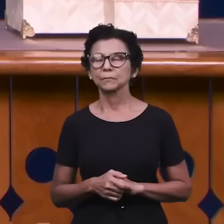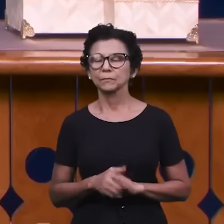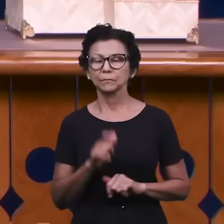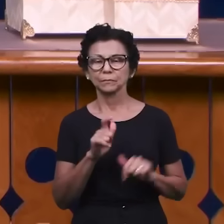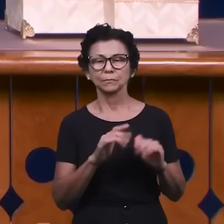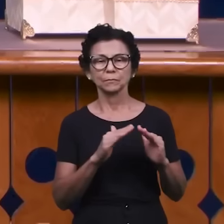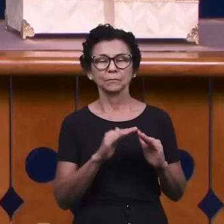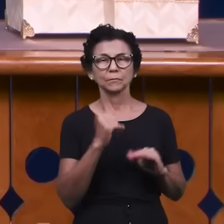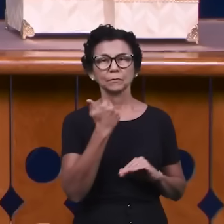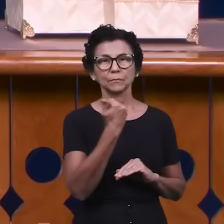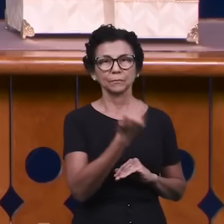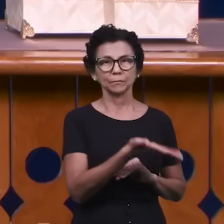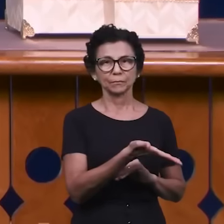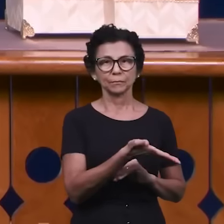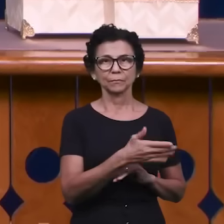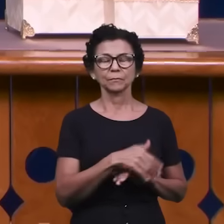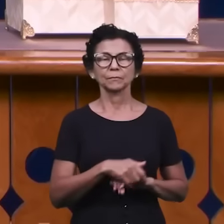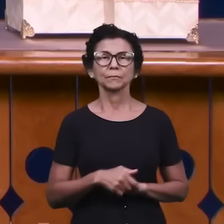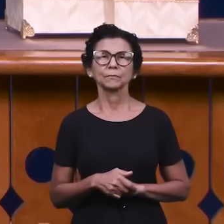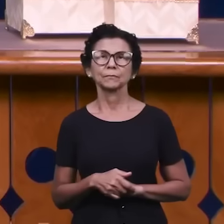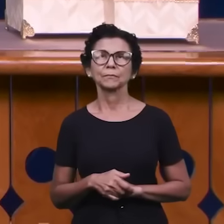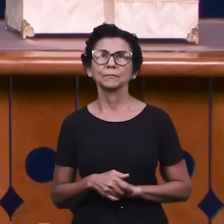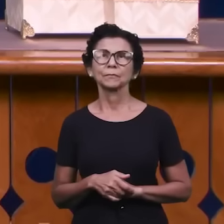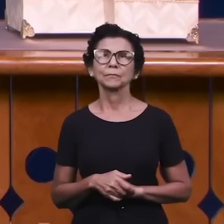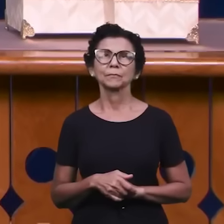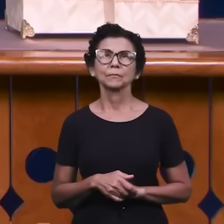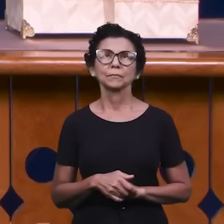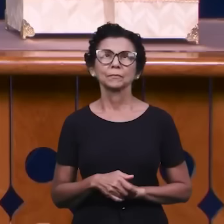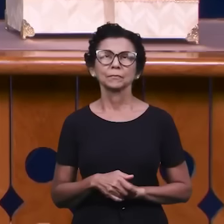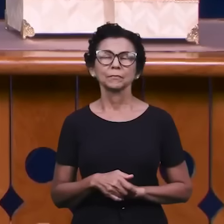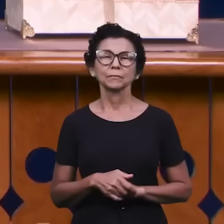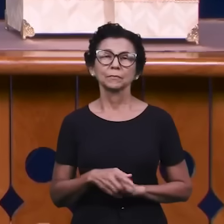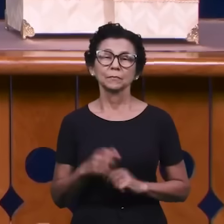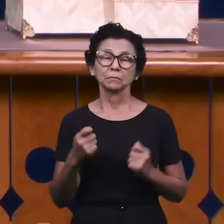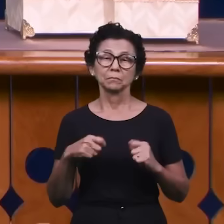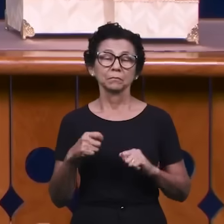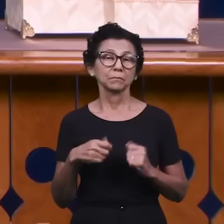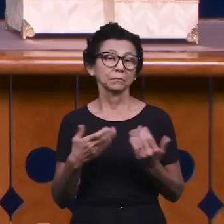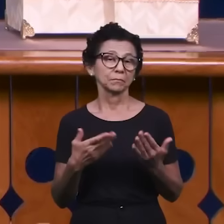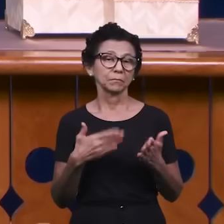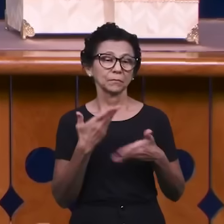estão fora do Brasil e precisam de algum tipo de atendimento.